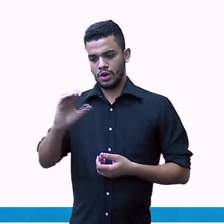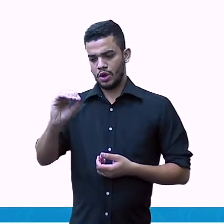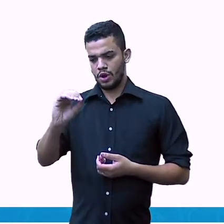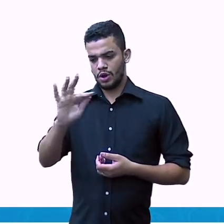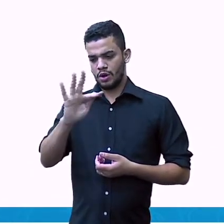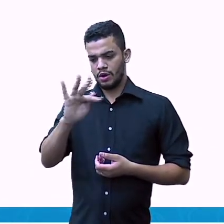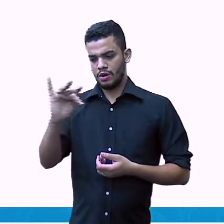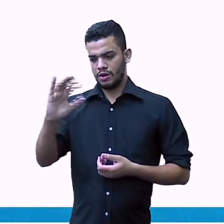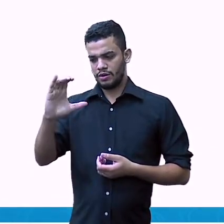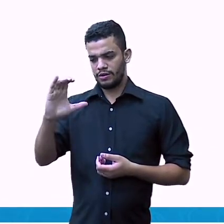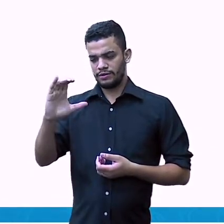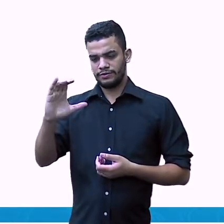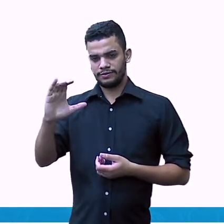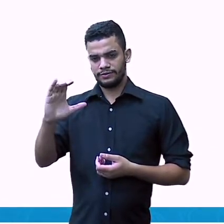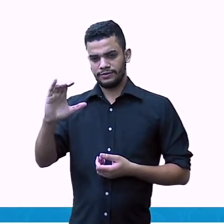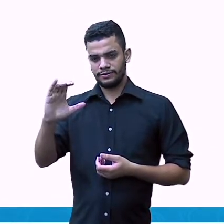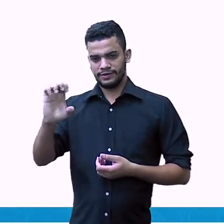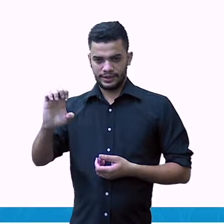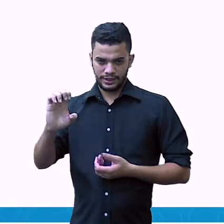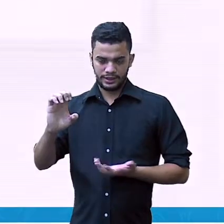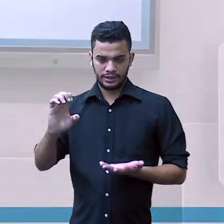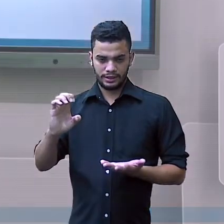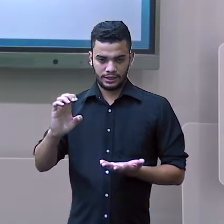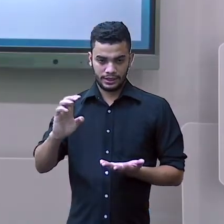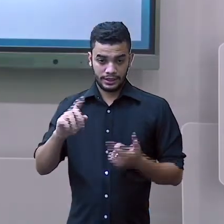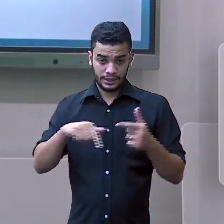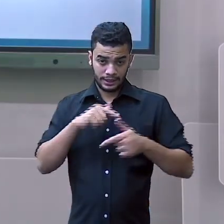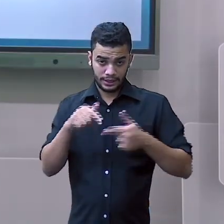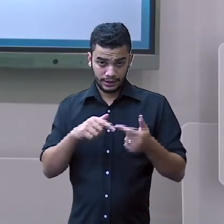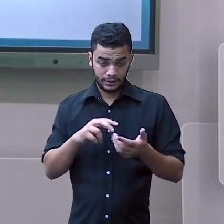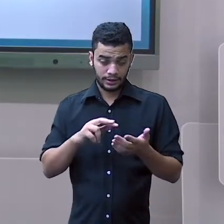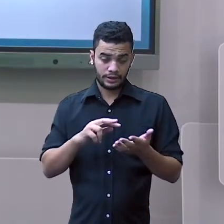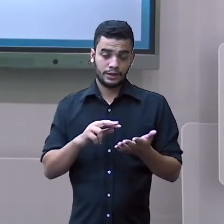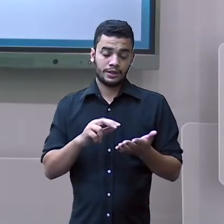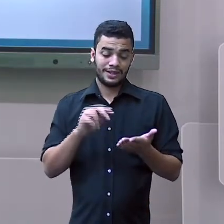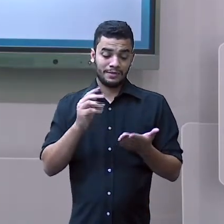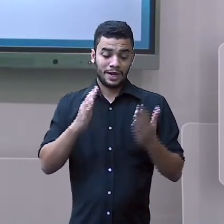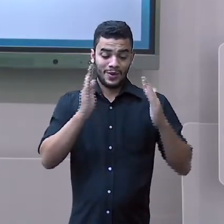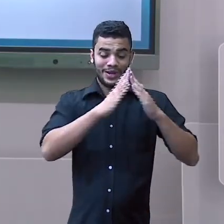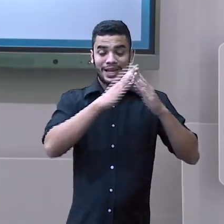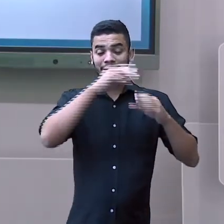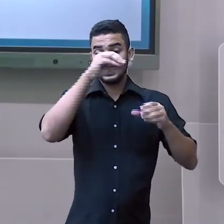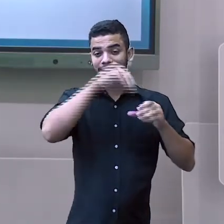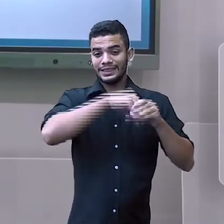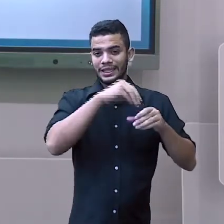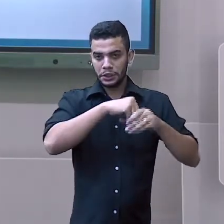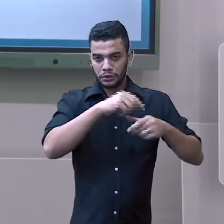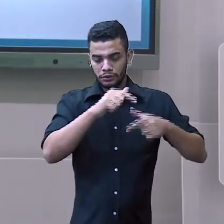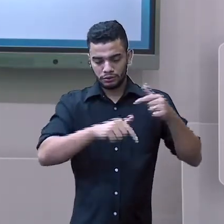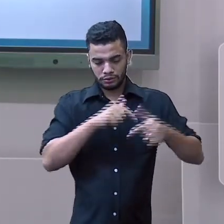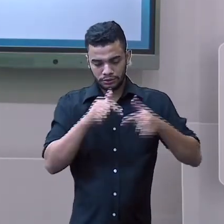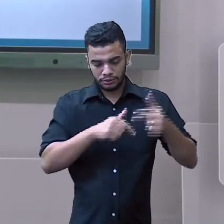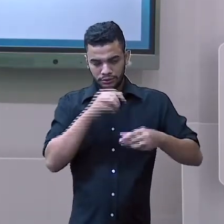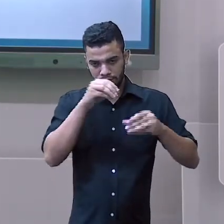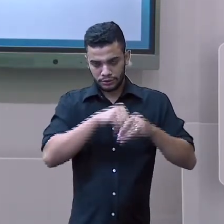trabalho em casa. Então, ele tem lá a profissão, às vezes vai para o outro trabalho,